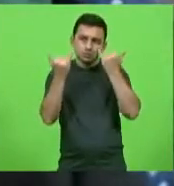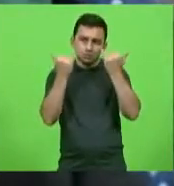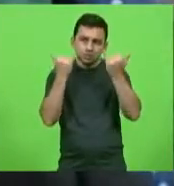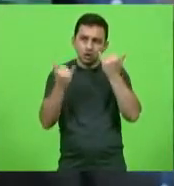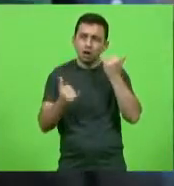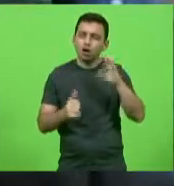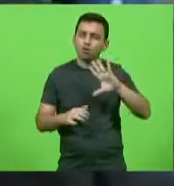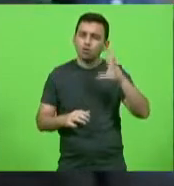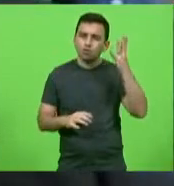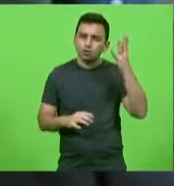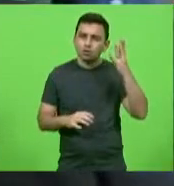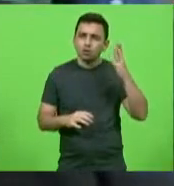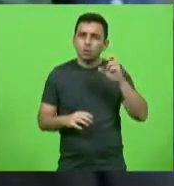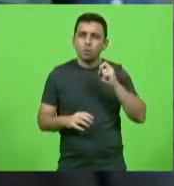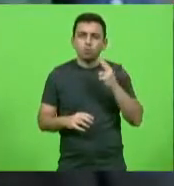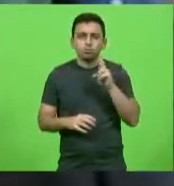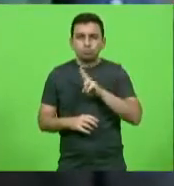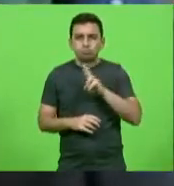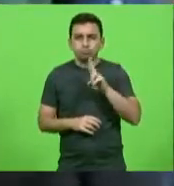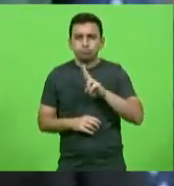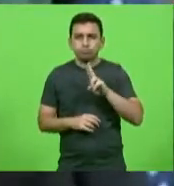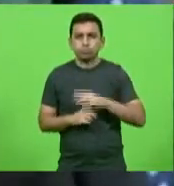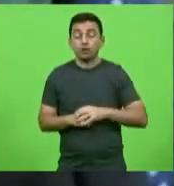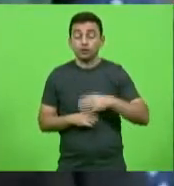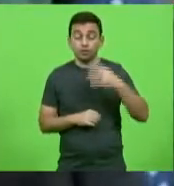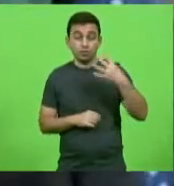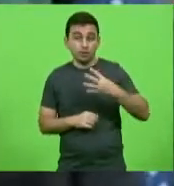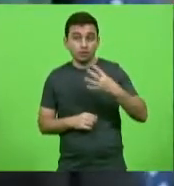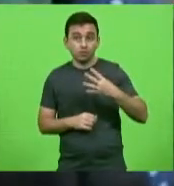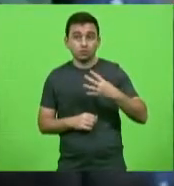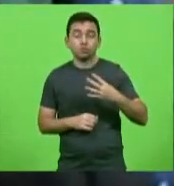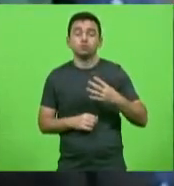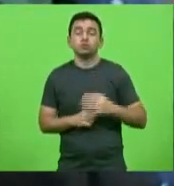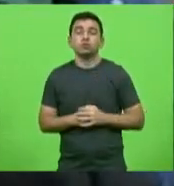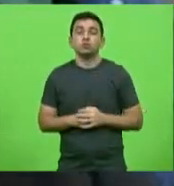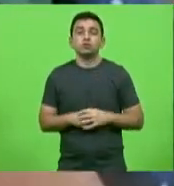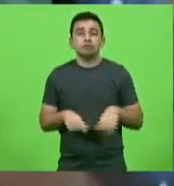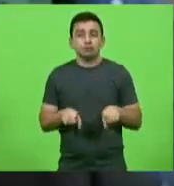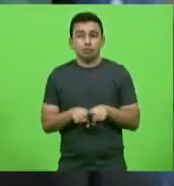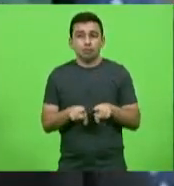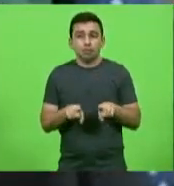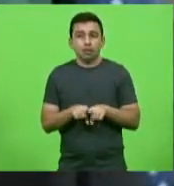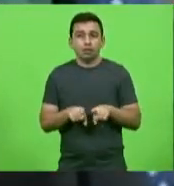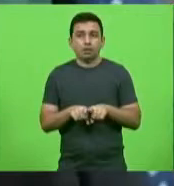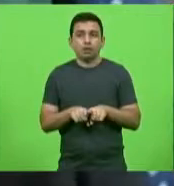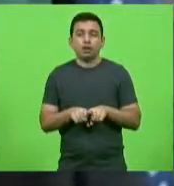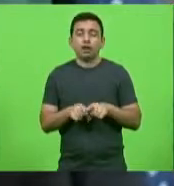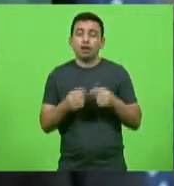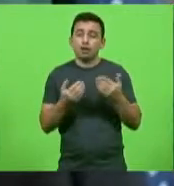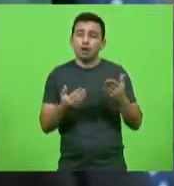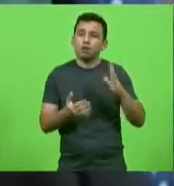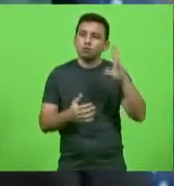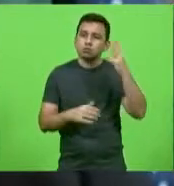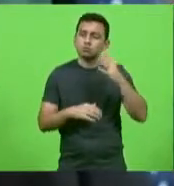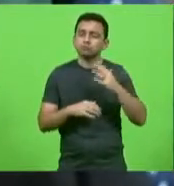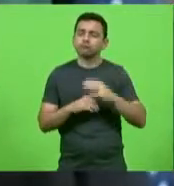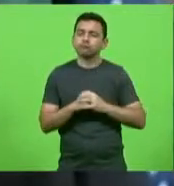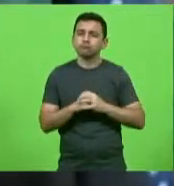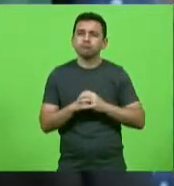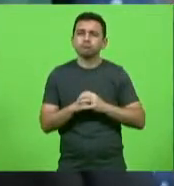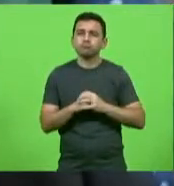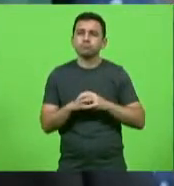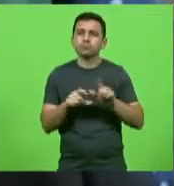situação de urgência ou emergência. E 4. As circunstâncias práticas que